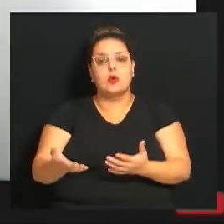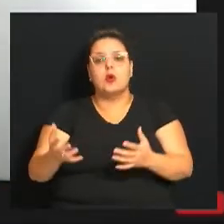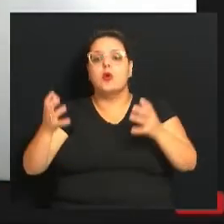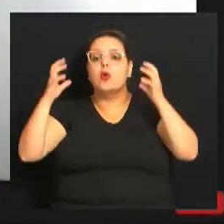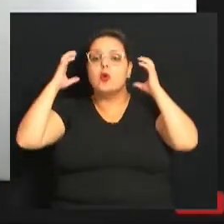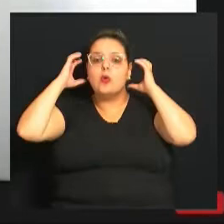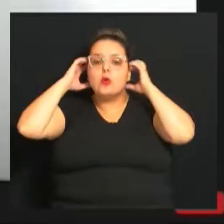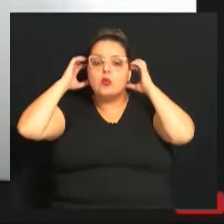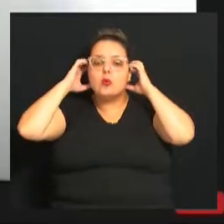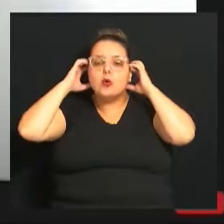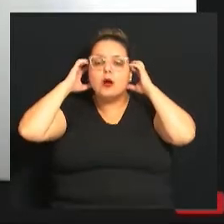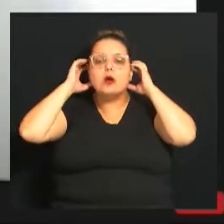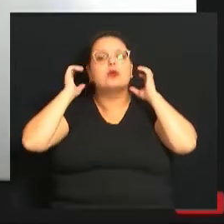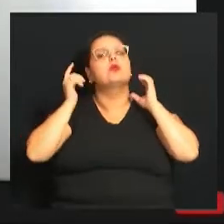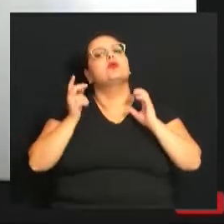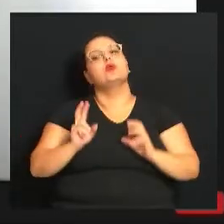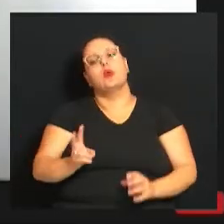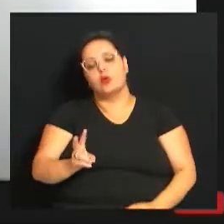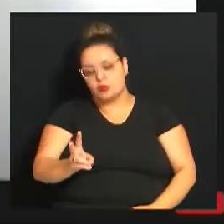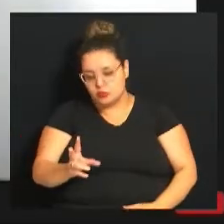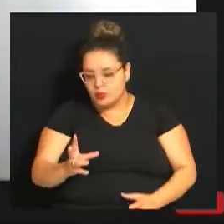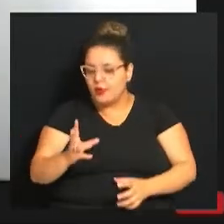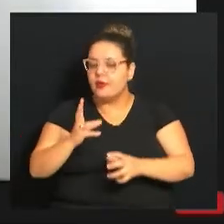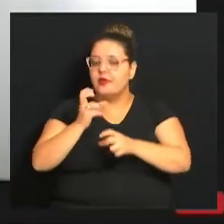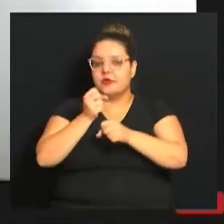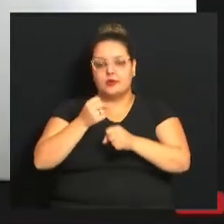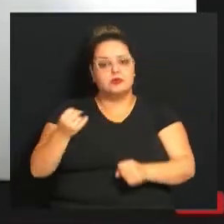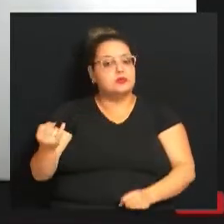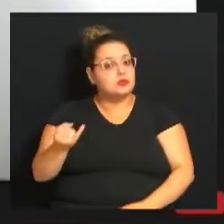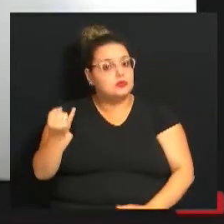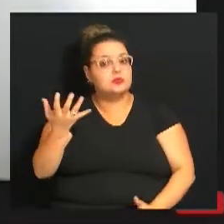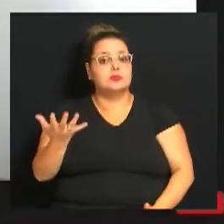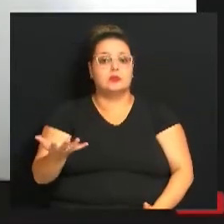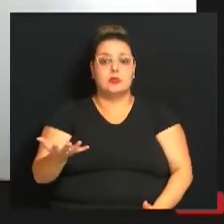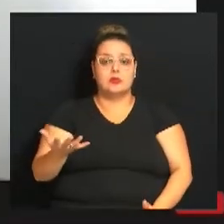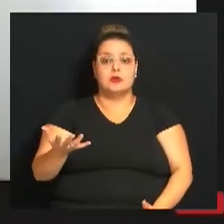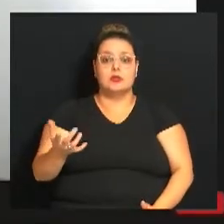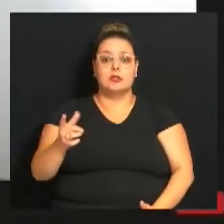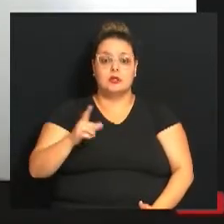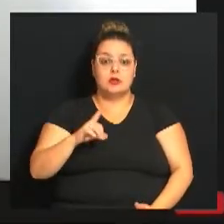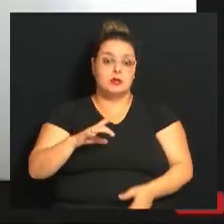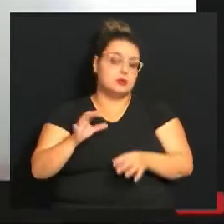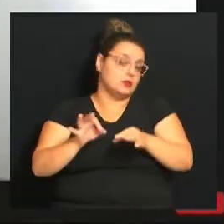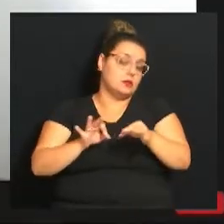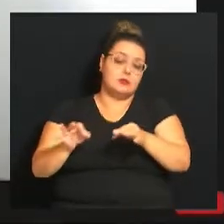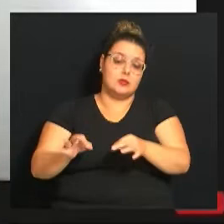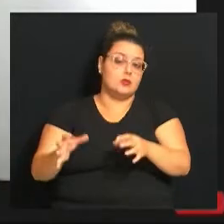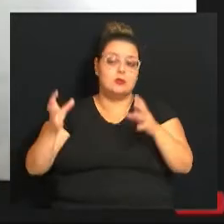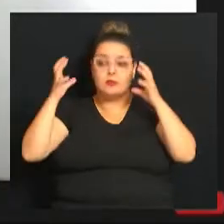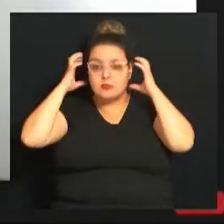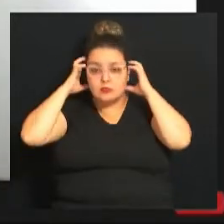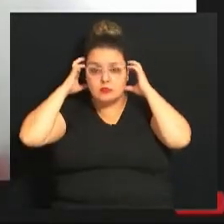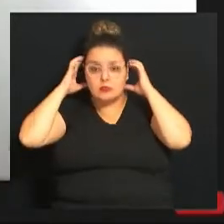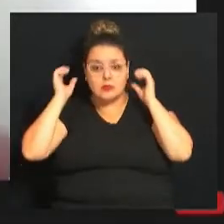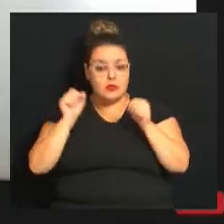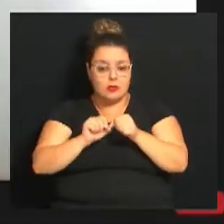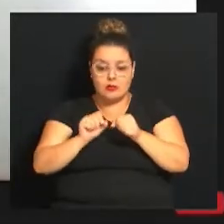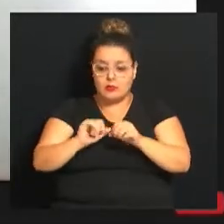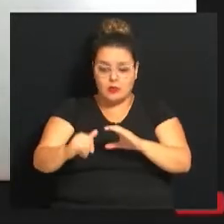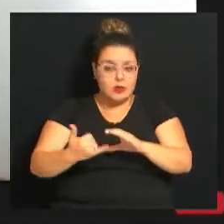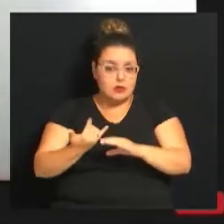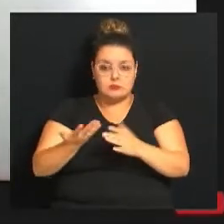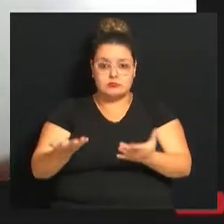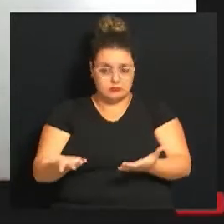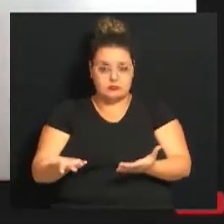continua forte, é um veículo importantíssimo. E agora você tem programas de rádio que são transmitidos pelo YouTube. Então, além